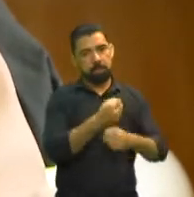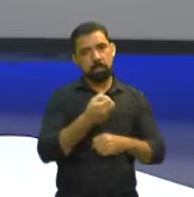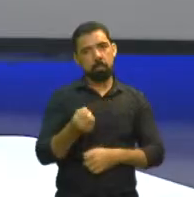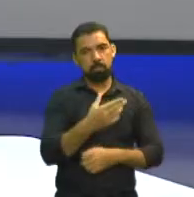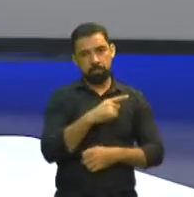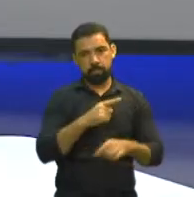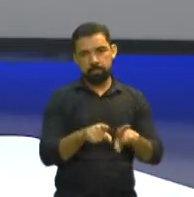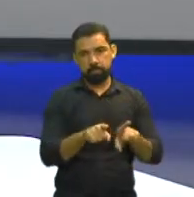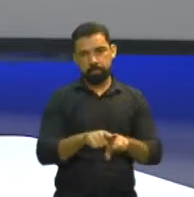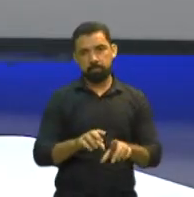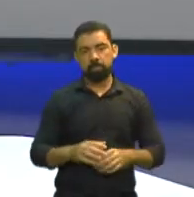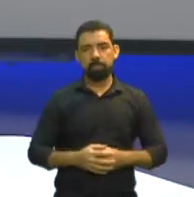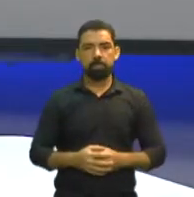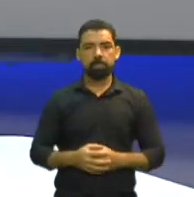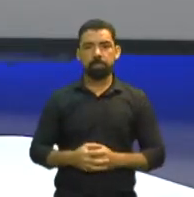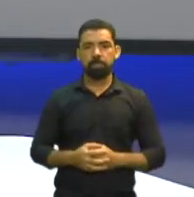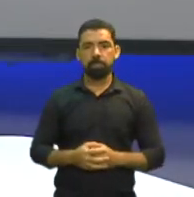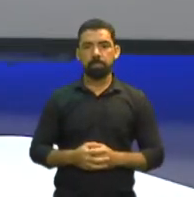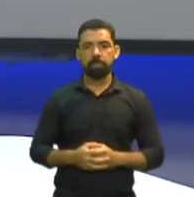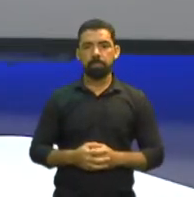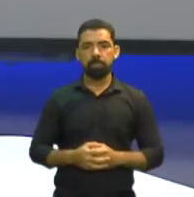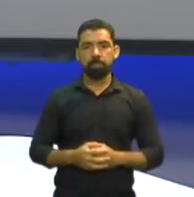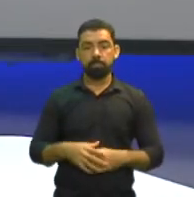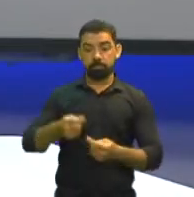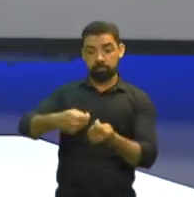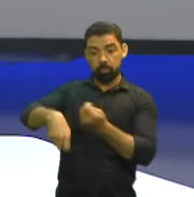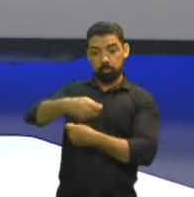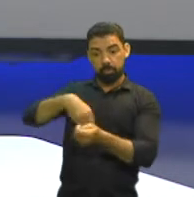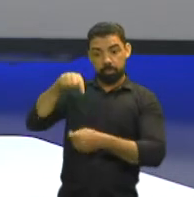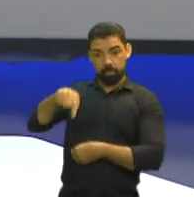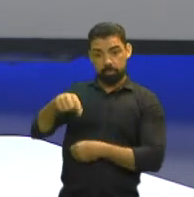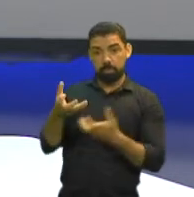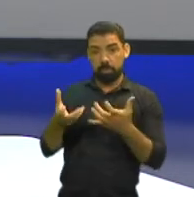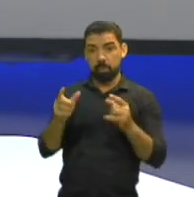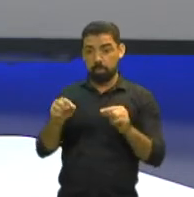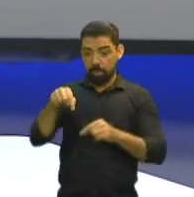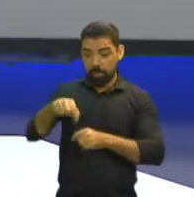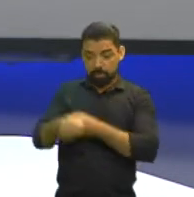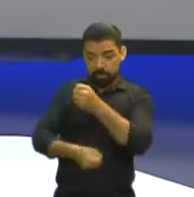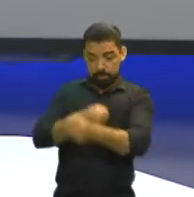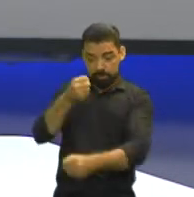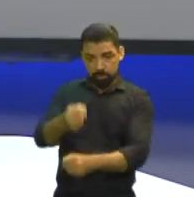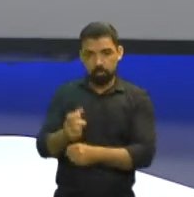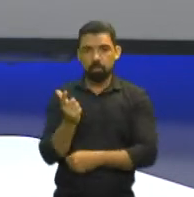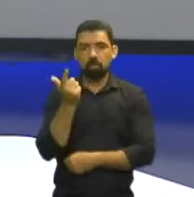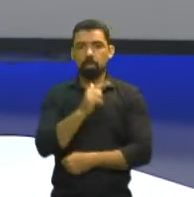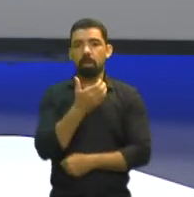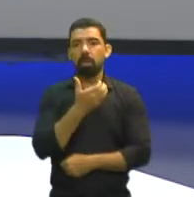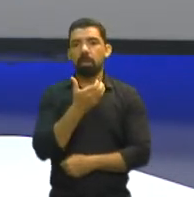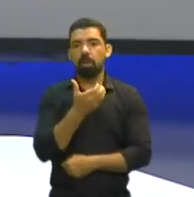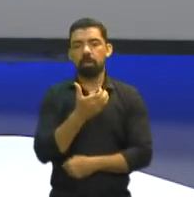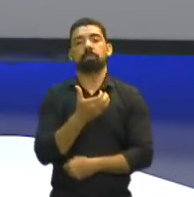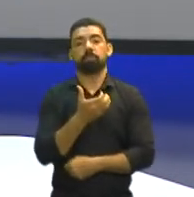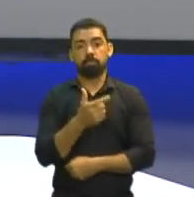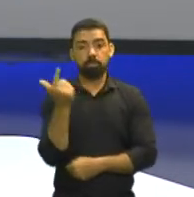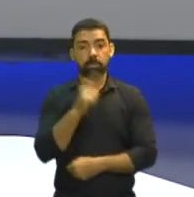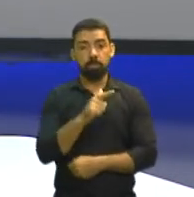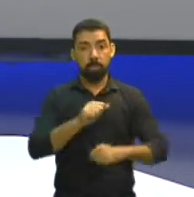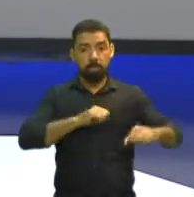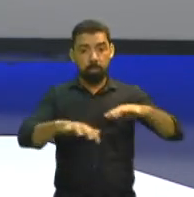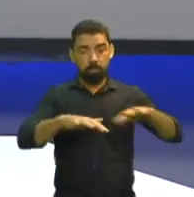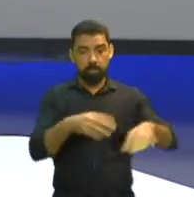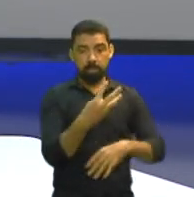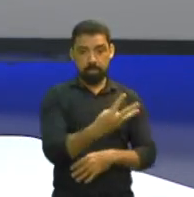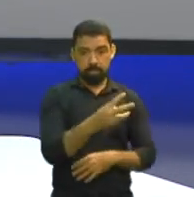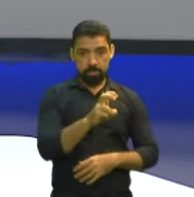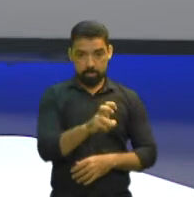dia. O comércio varejista espera que este ano o Natal movimente 353 milhões de reais só